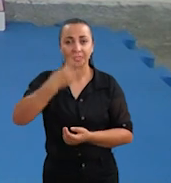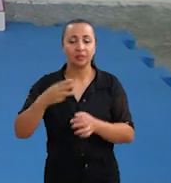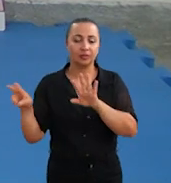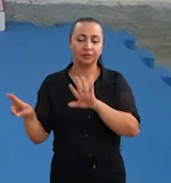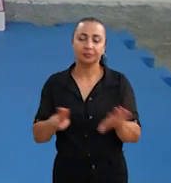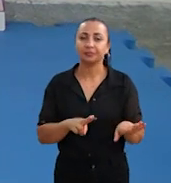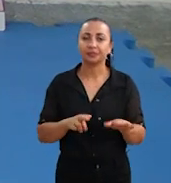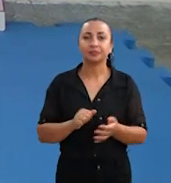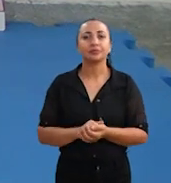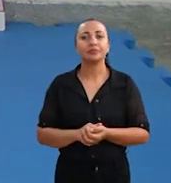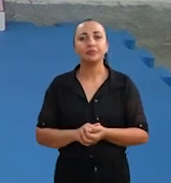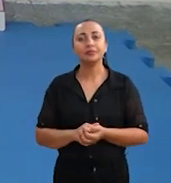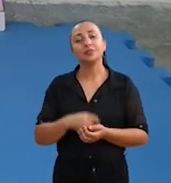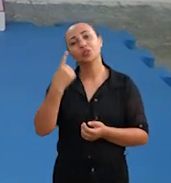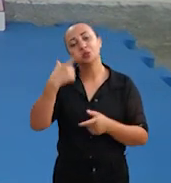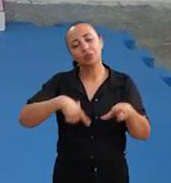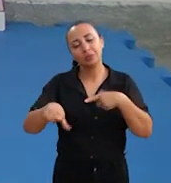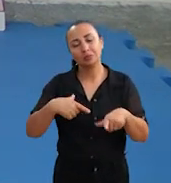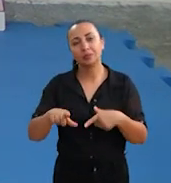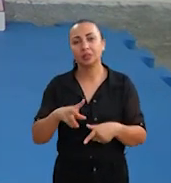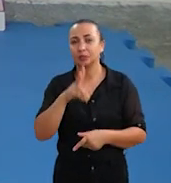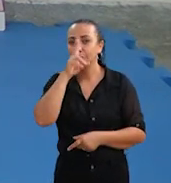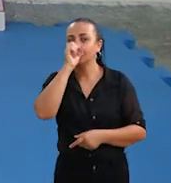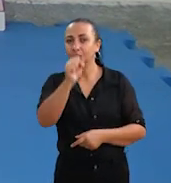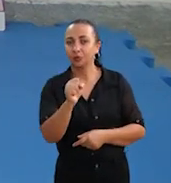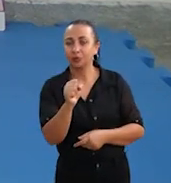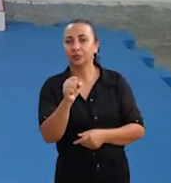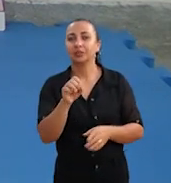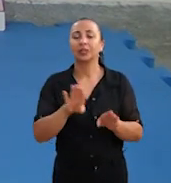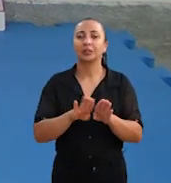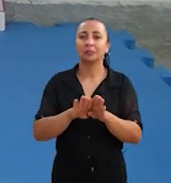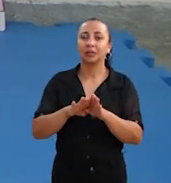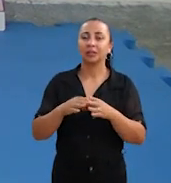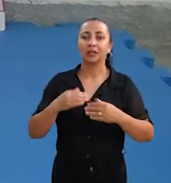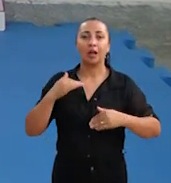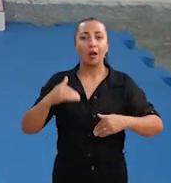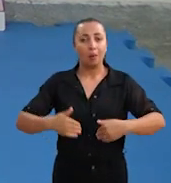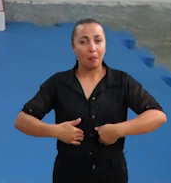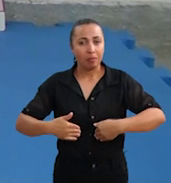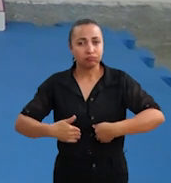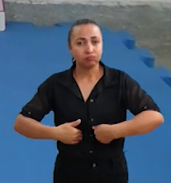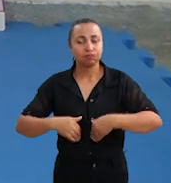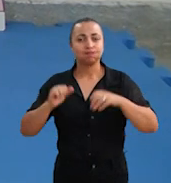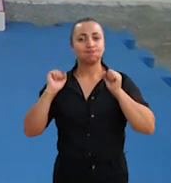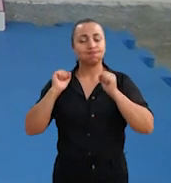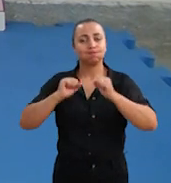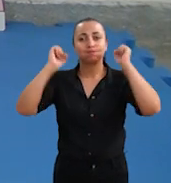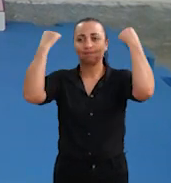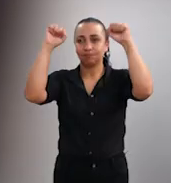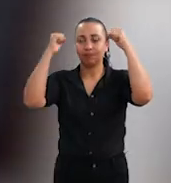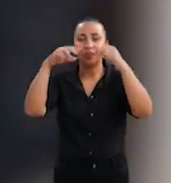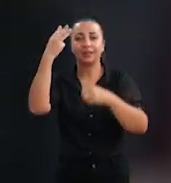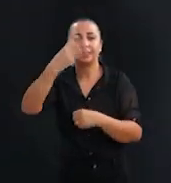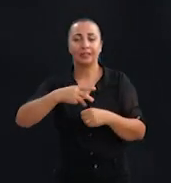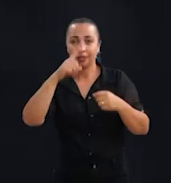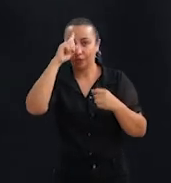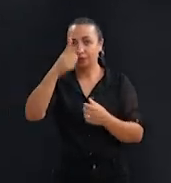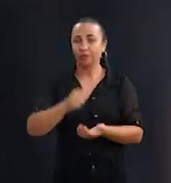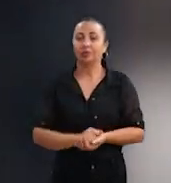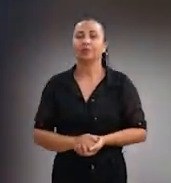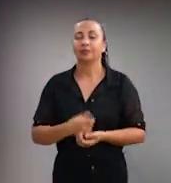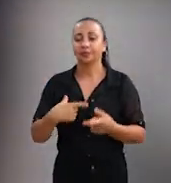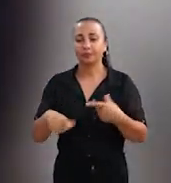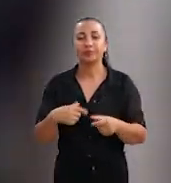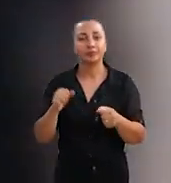na semana e um trabalho de resistência de força abdominal que vai ser feito também nesses 3 dias.